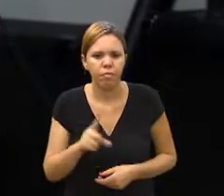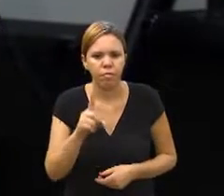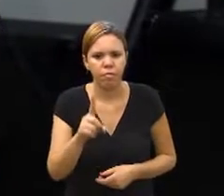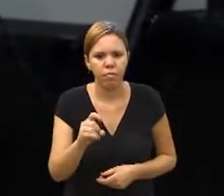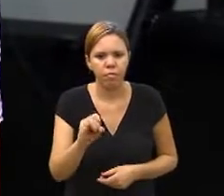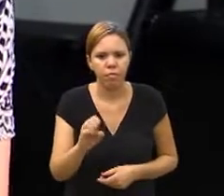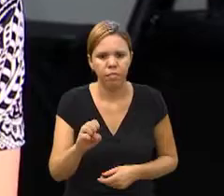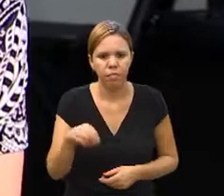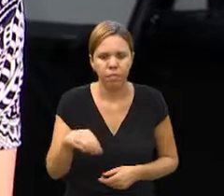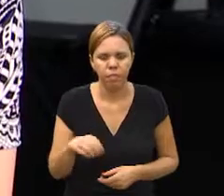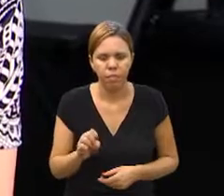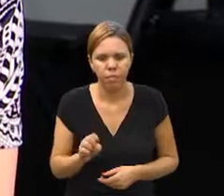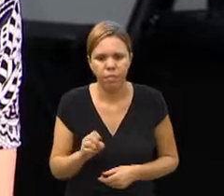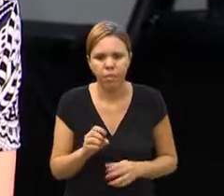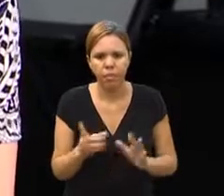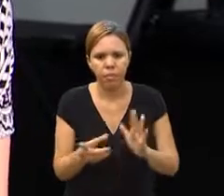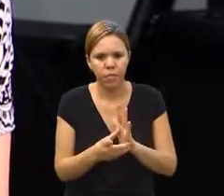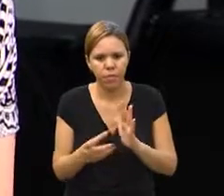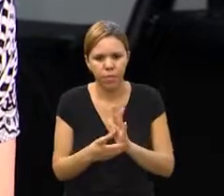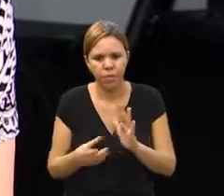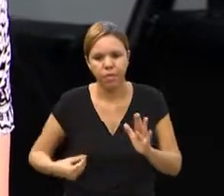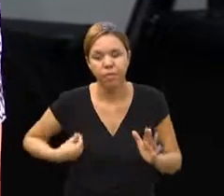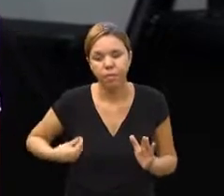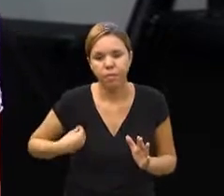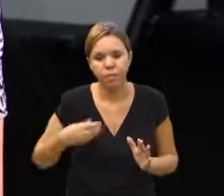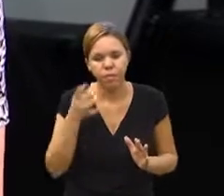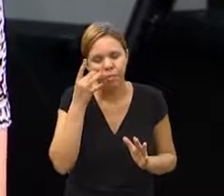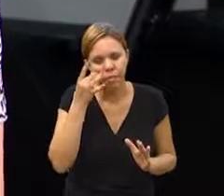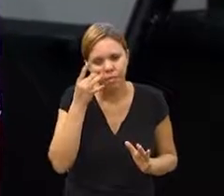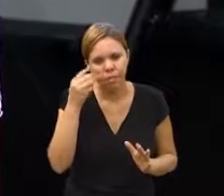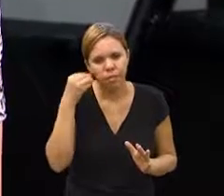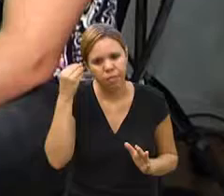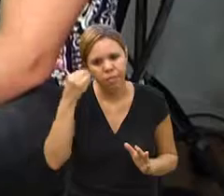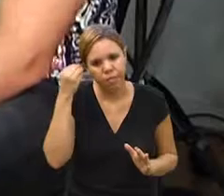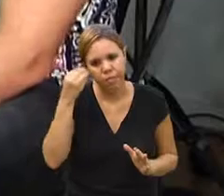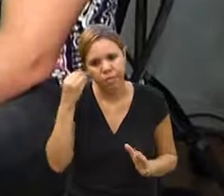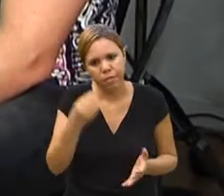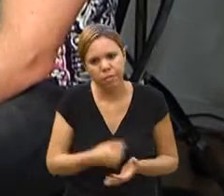Sessions, que foi um DVD ao vivo que eu acho que foi a experiência mais